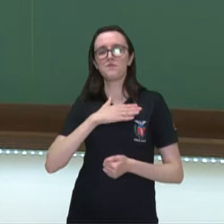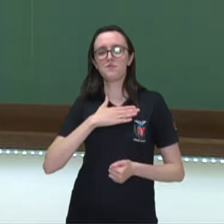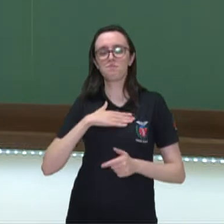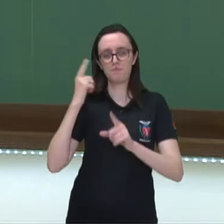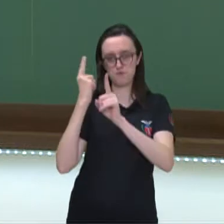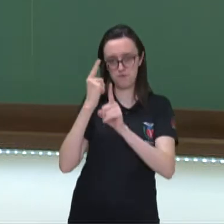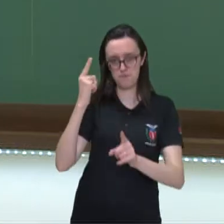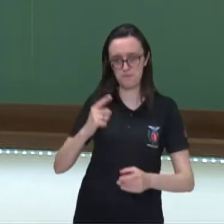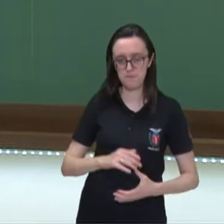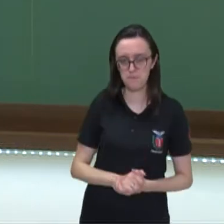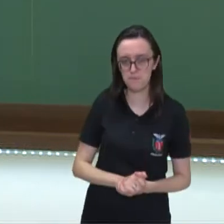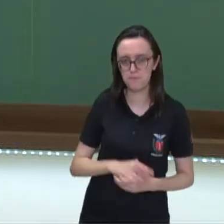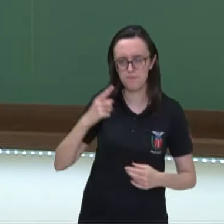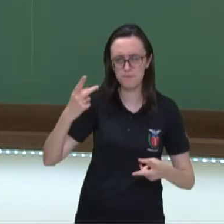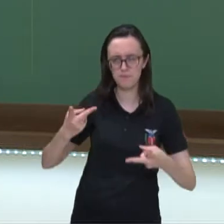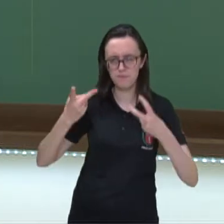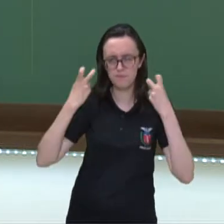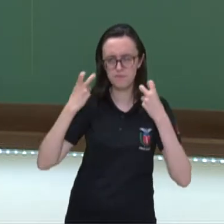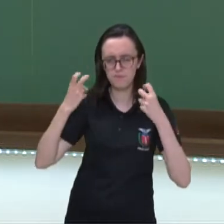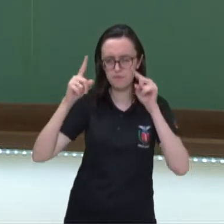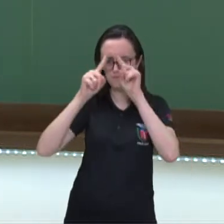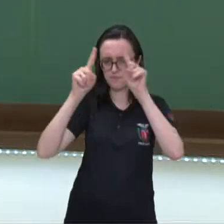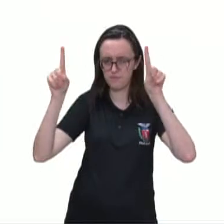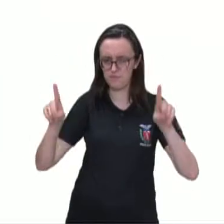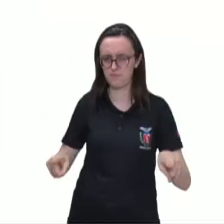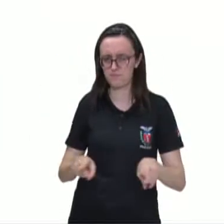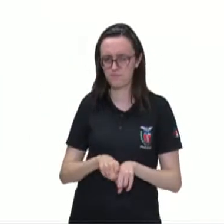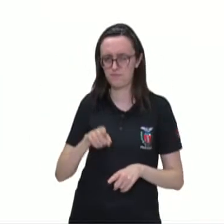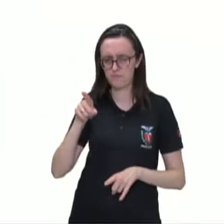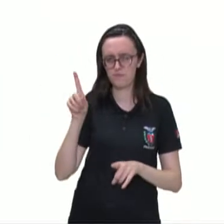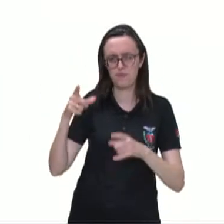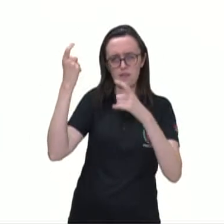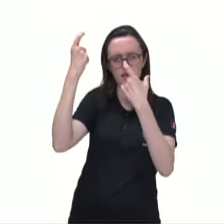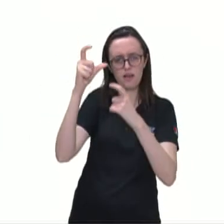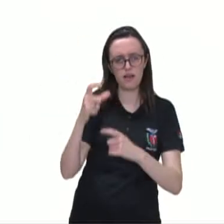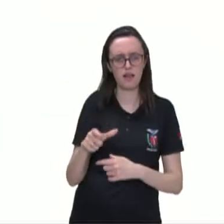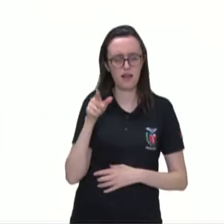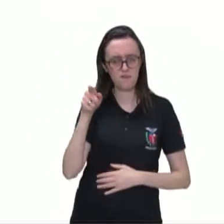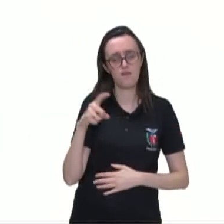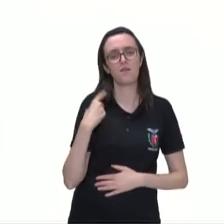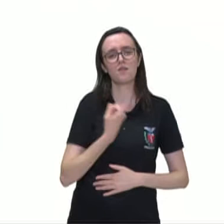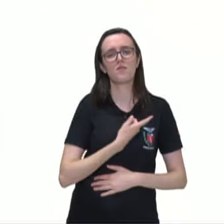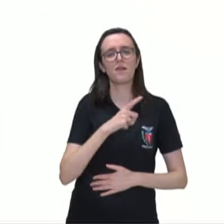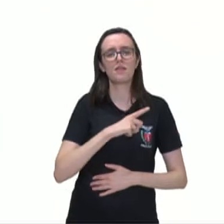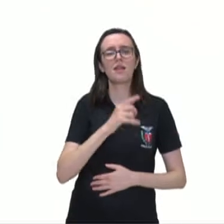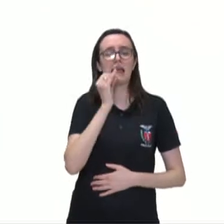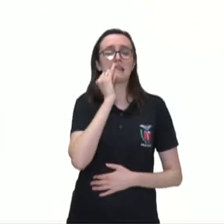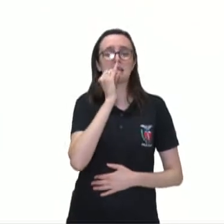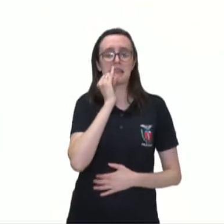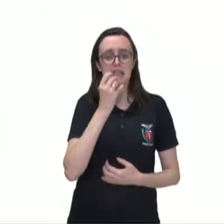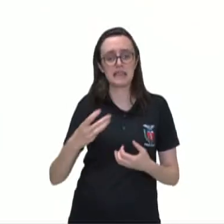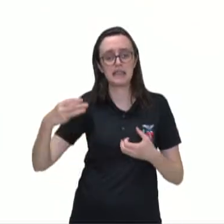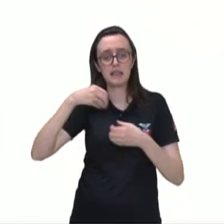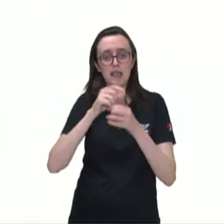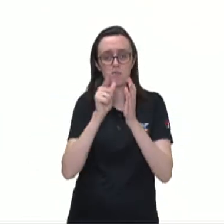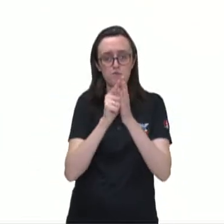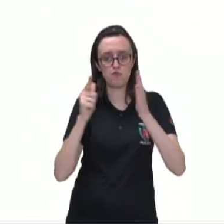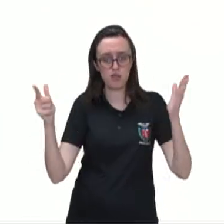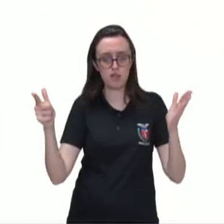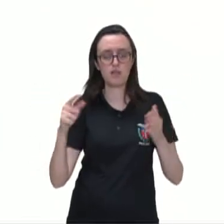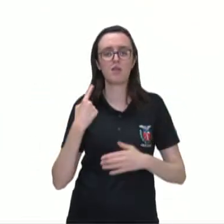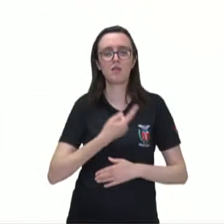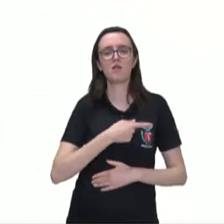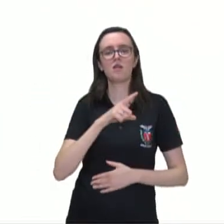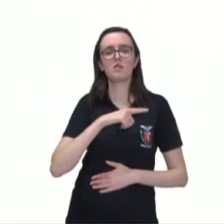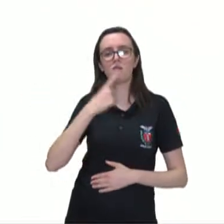descobrir. Observe então esta página aqui de classificados. Nós temos, por exemplo, lá nos jornais,